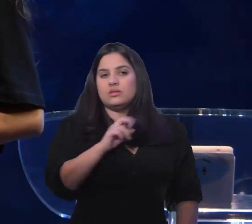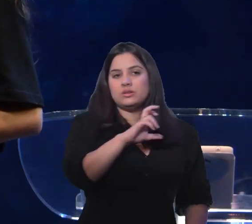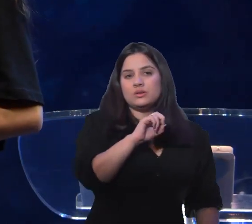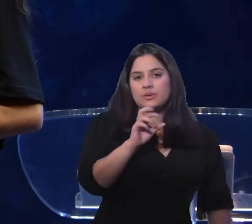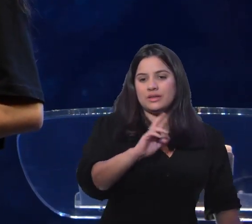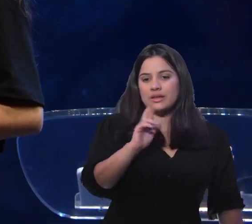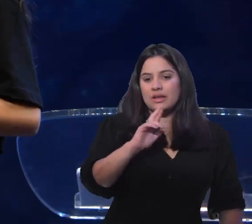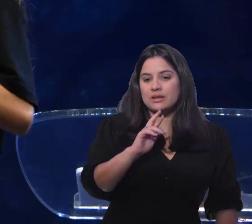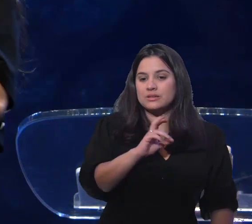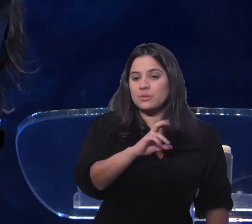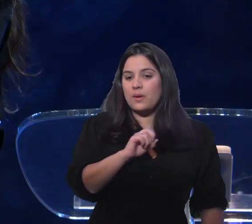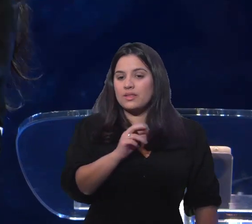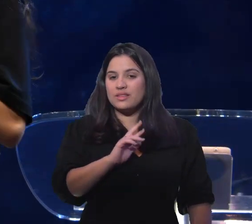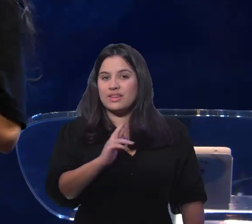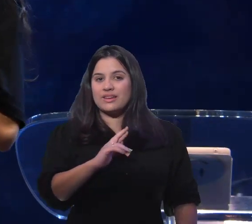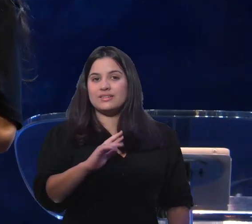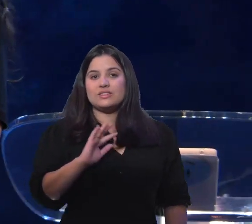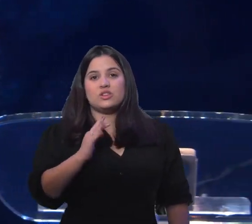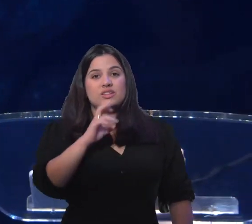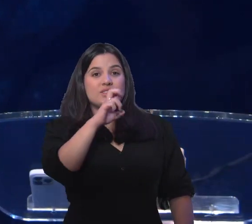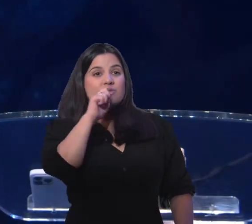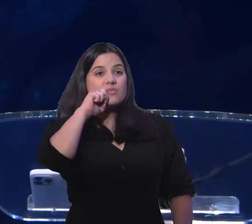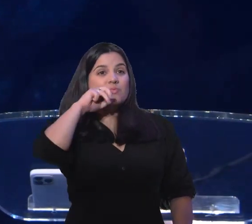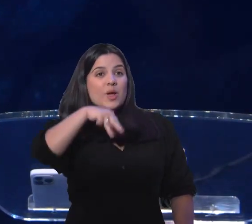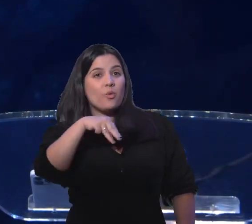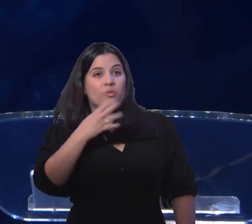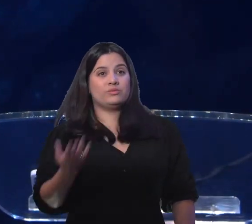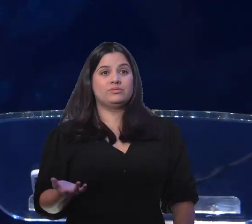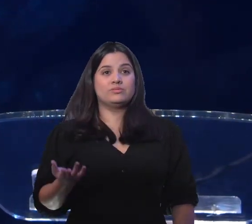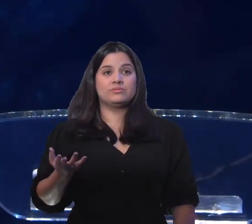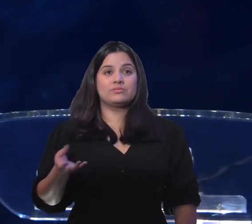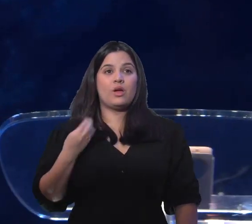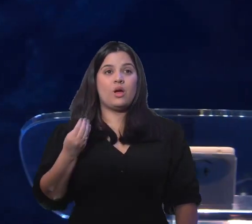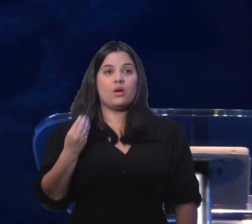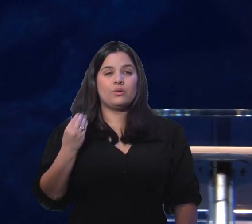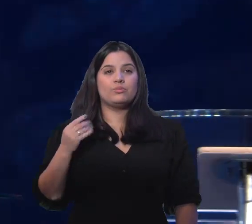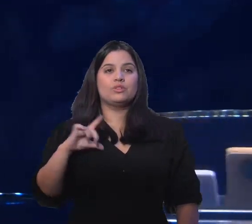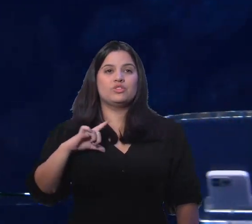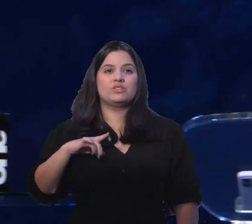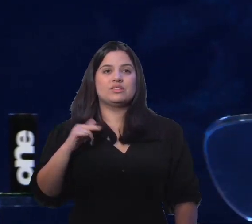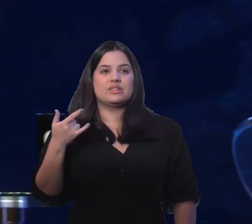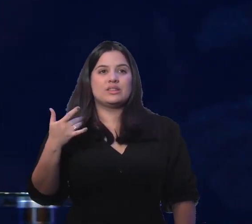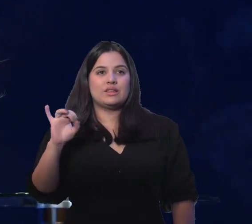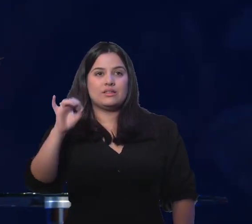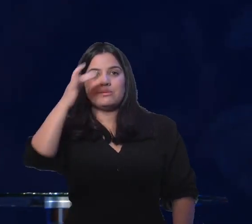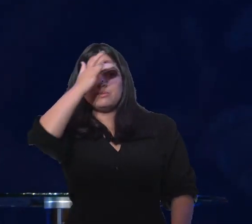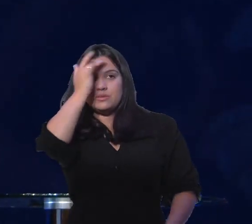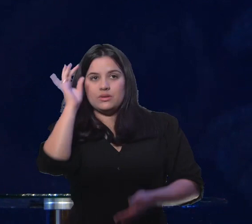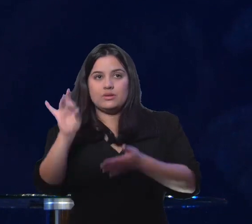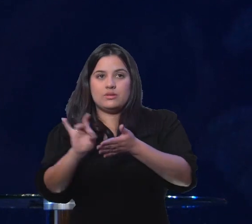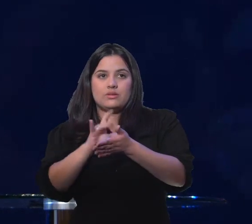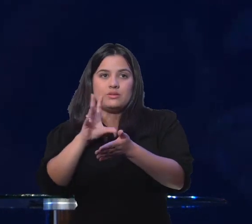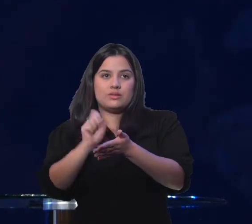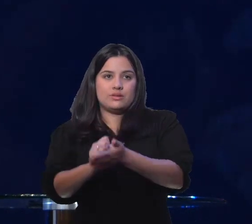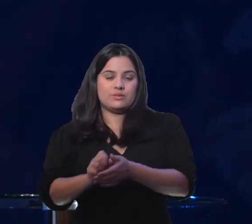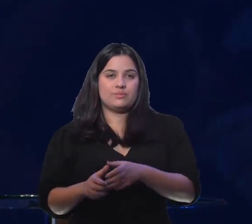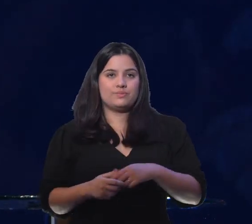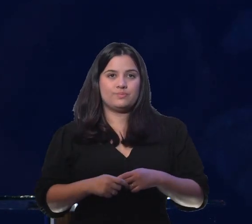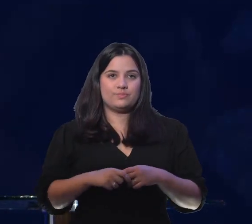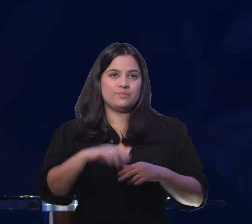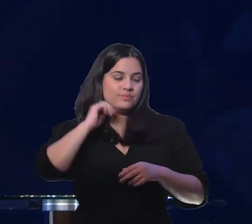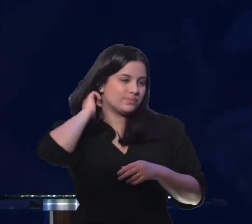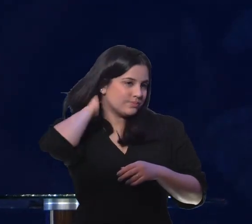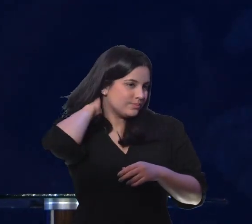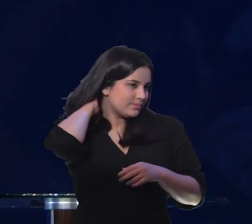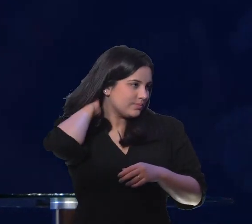baixo, tá? Tipo, já é 5 mil reais. Tá bom? E tinha 70 inscritos, ou seja, 70 pessoas tinham pago. E aí ele ficou, meu